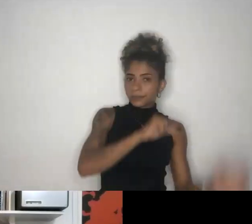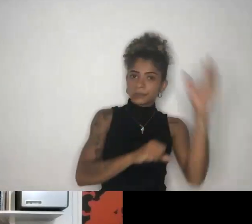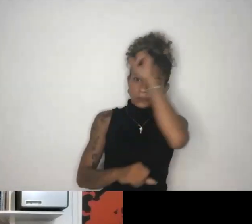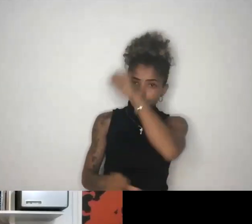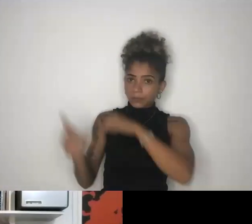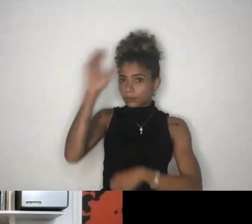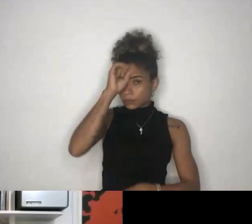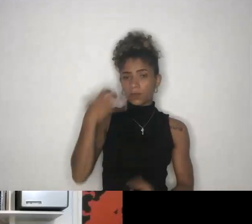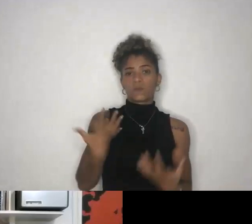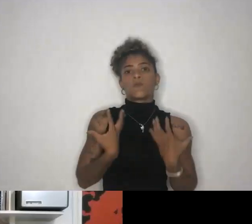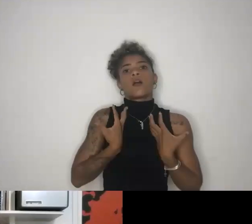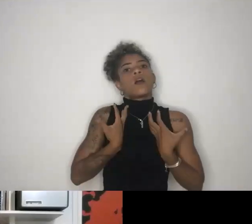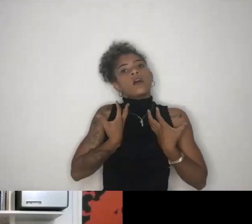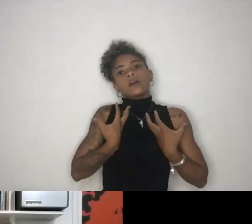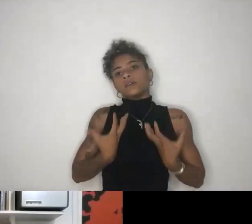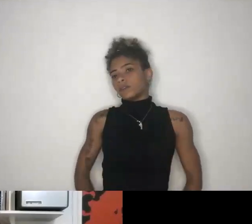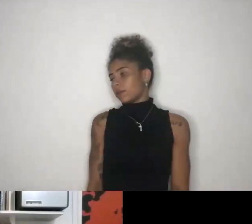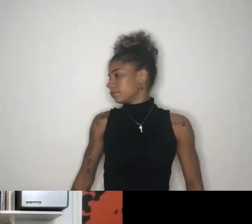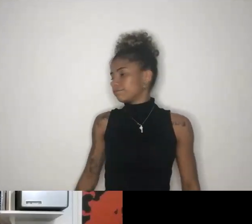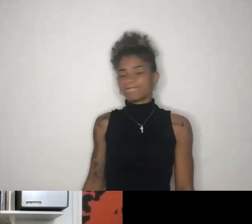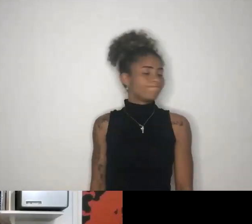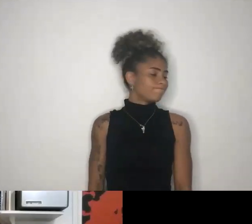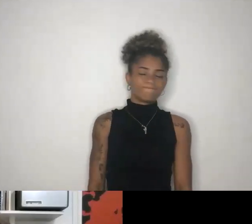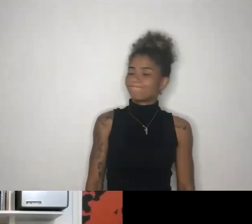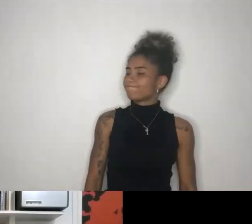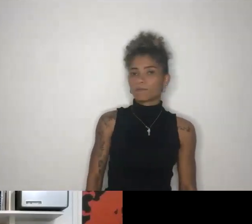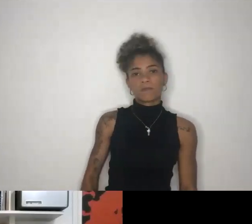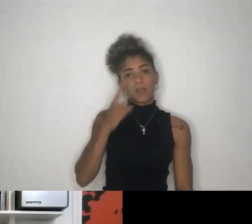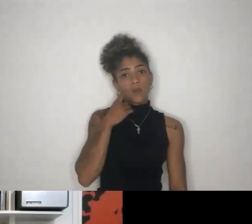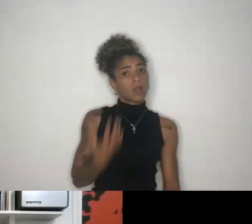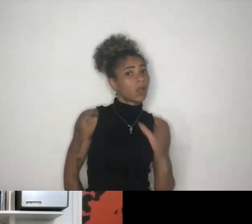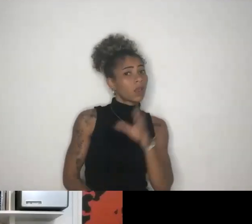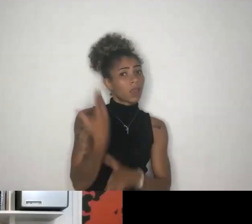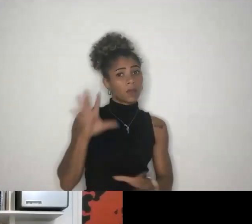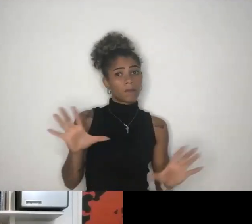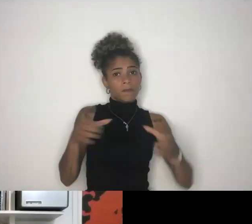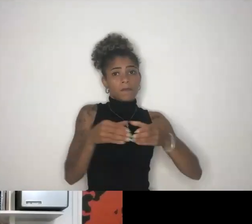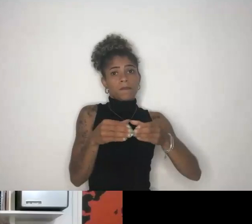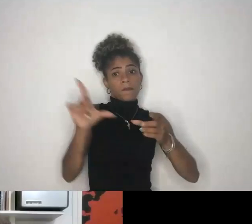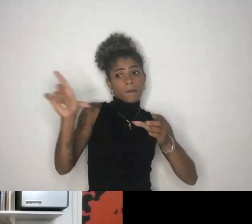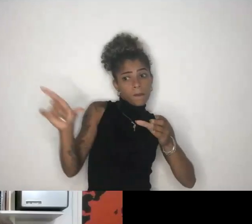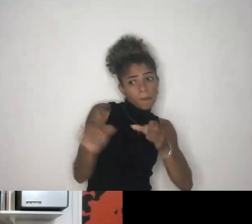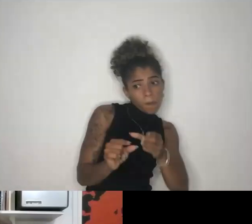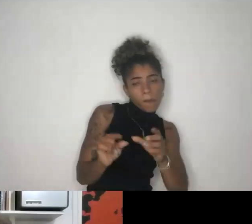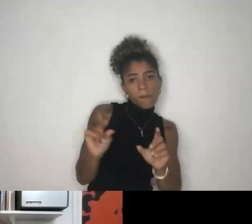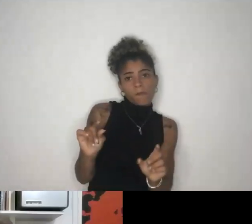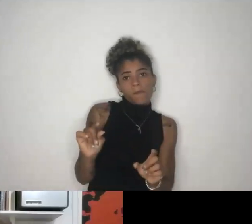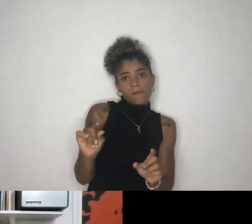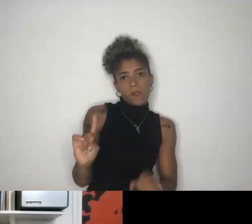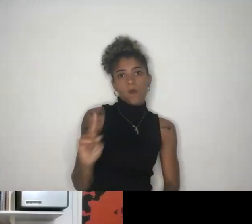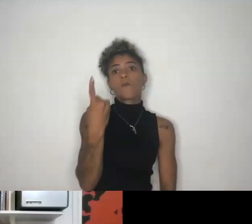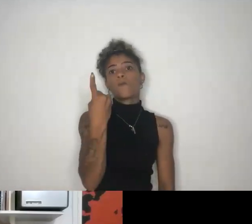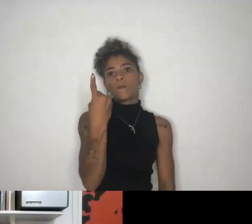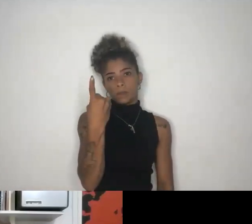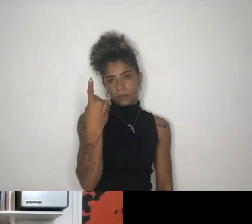eu cansei eu falei assim caramba eu acho que é melhor forma a equipe e ter menos assistentes tem um sabe ter tipo assim